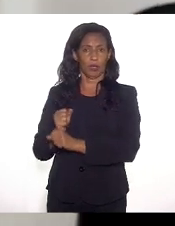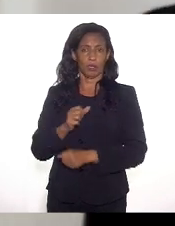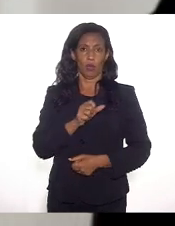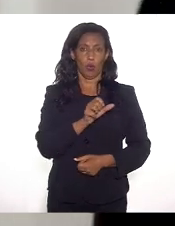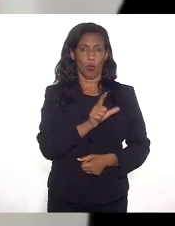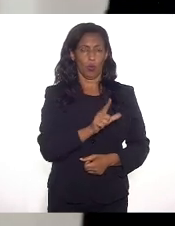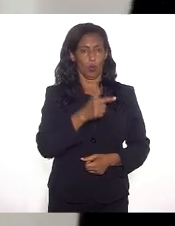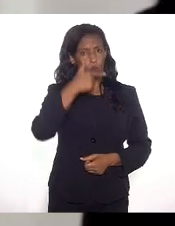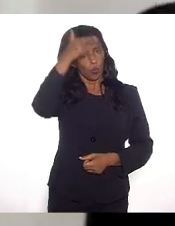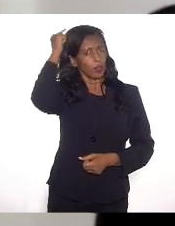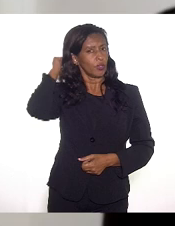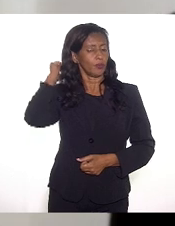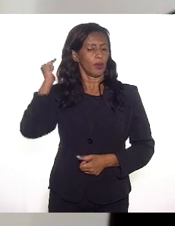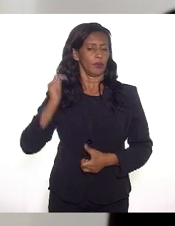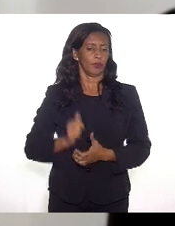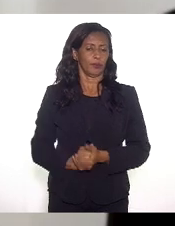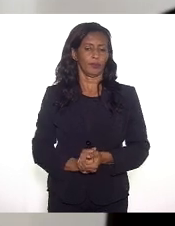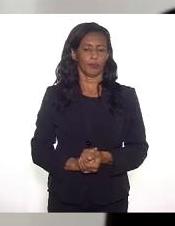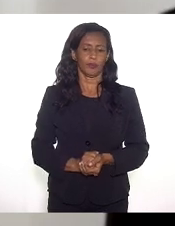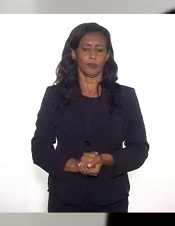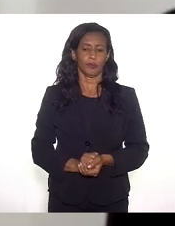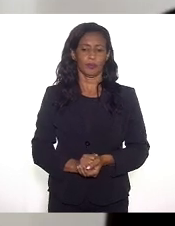Paulo.